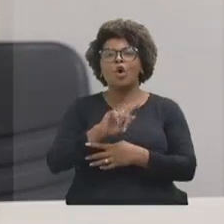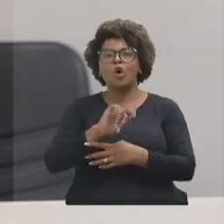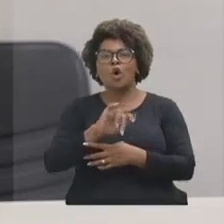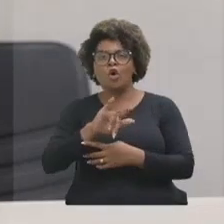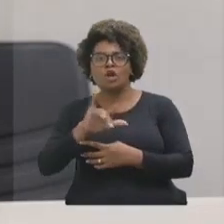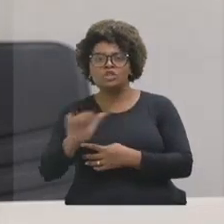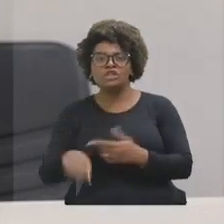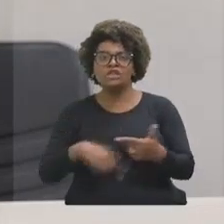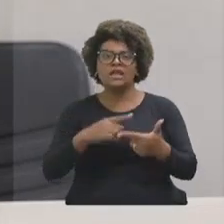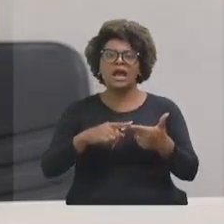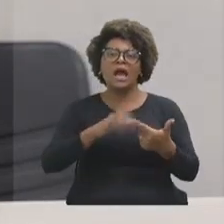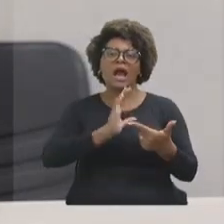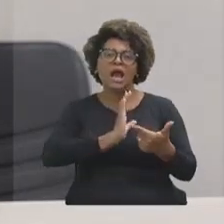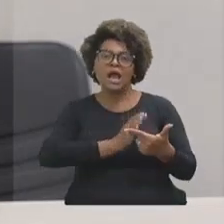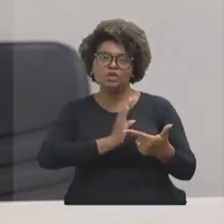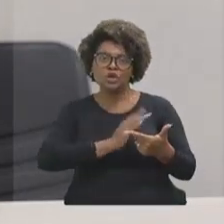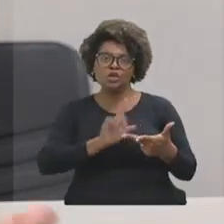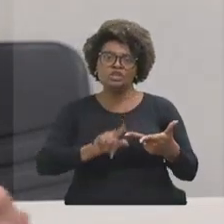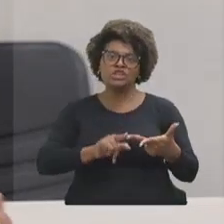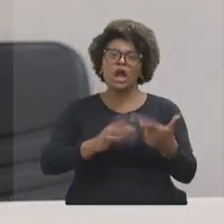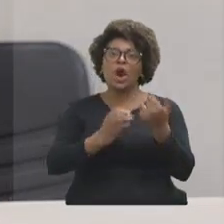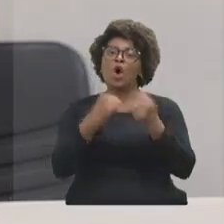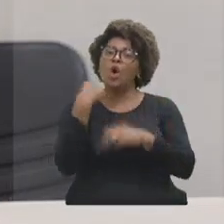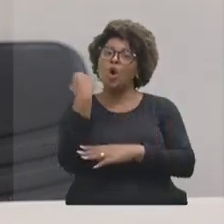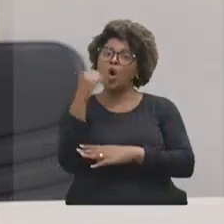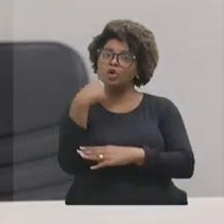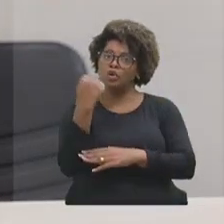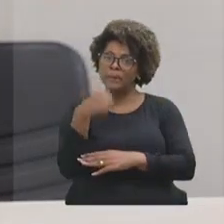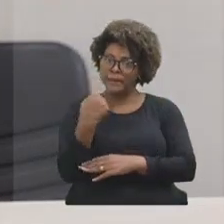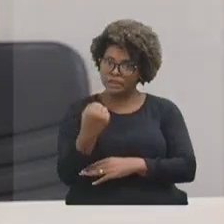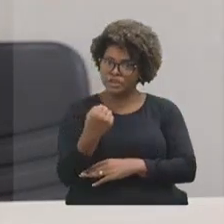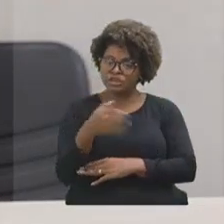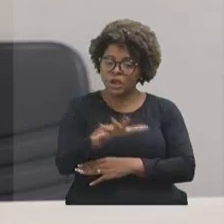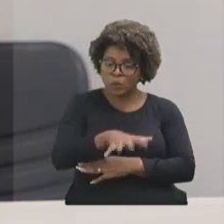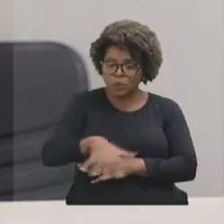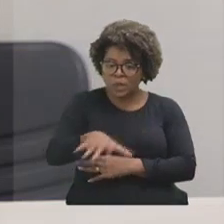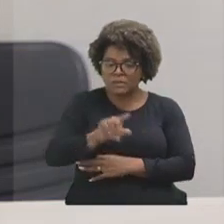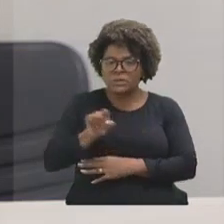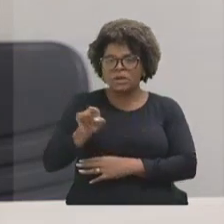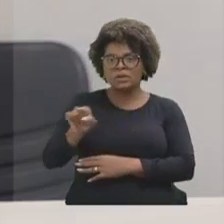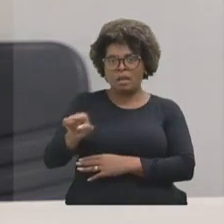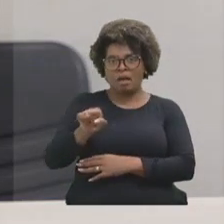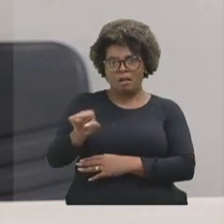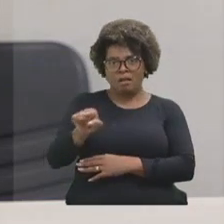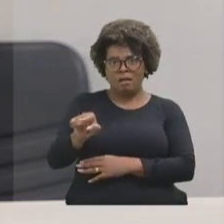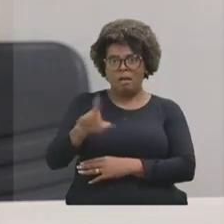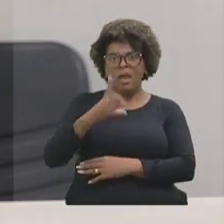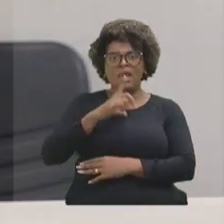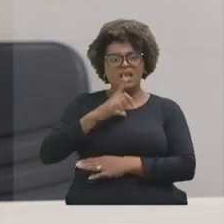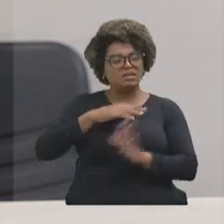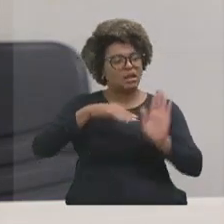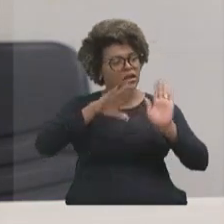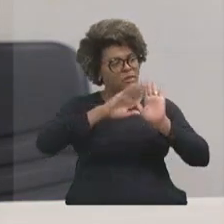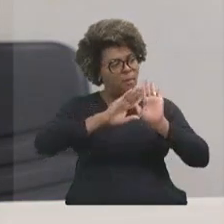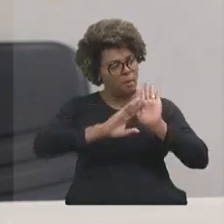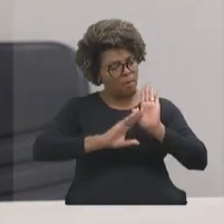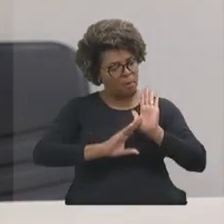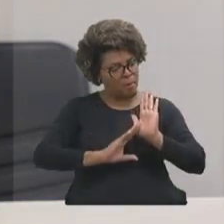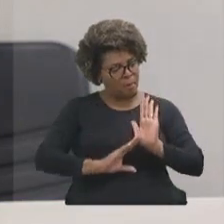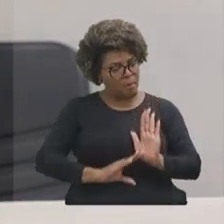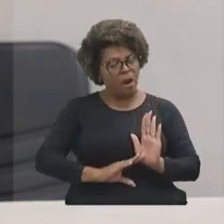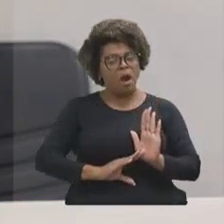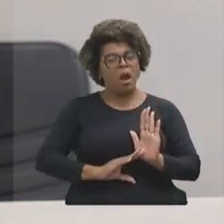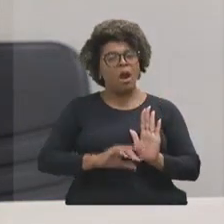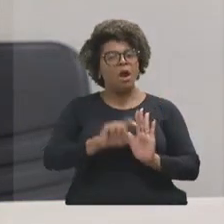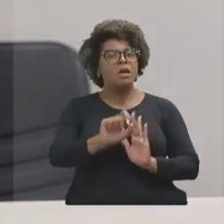ortopedia no território e aí para garantirmos o parâmetro da portaria Federal a gente provavelmente